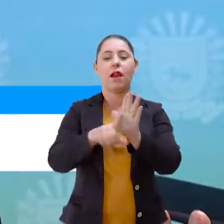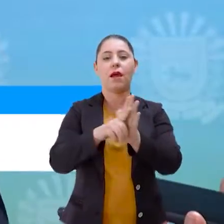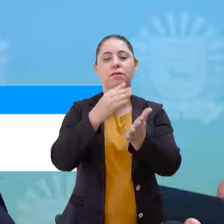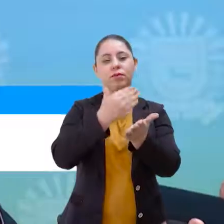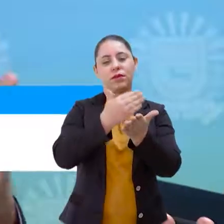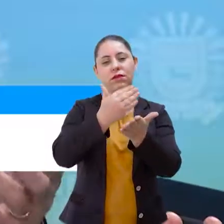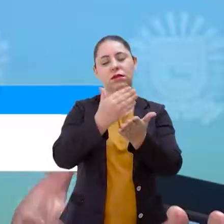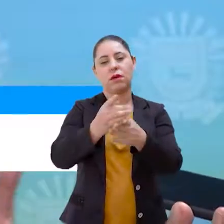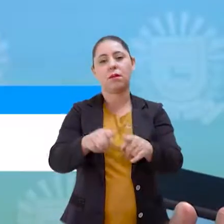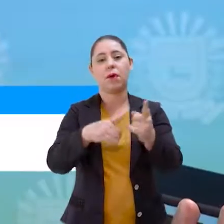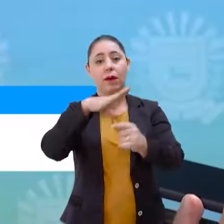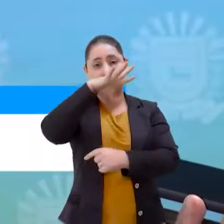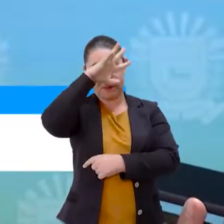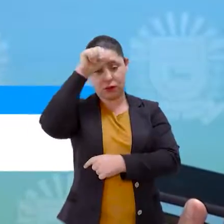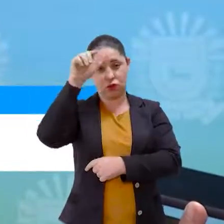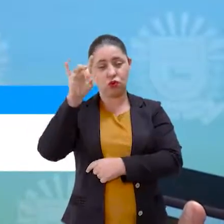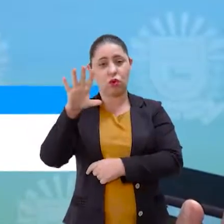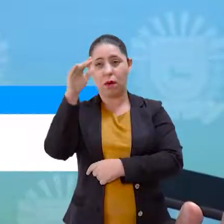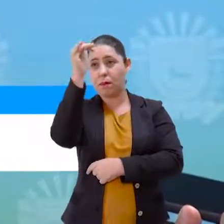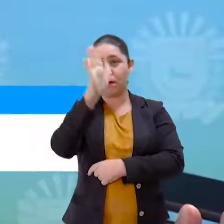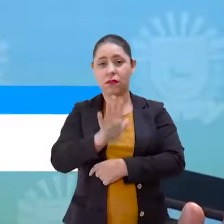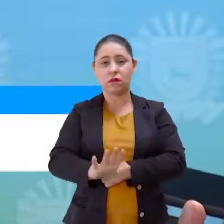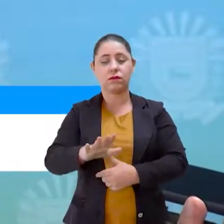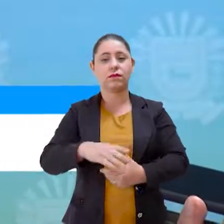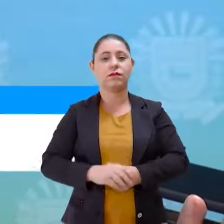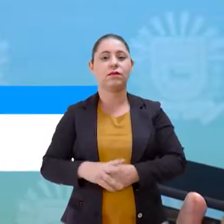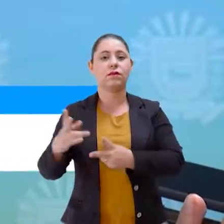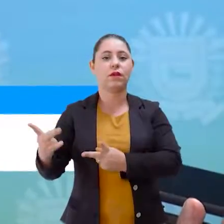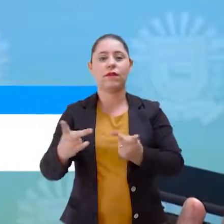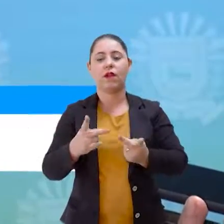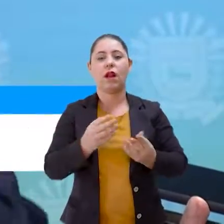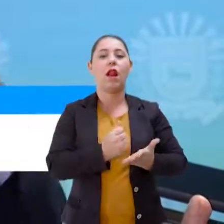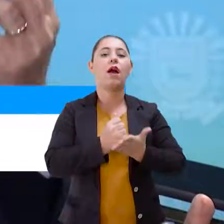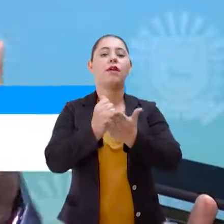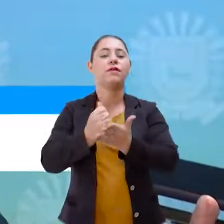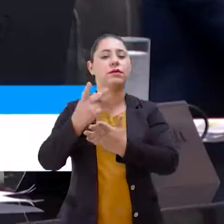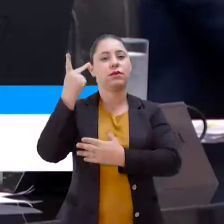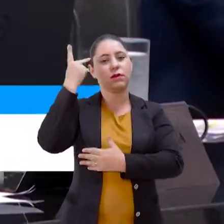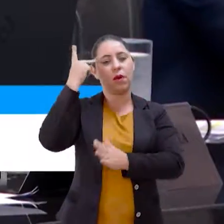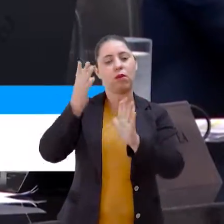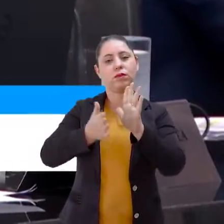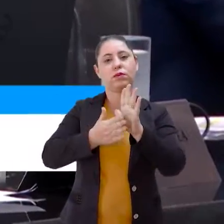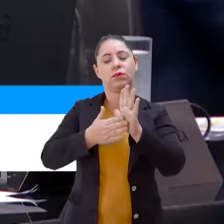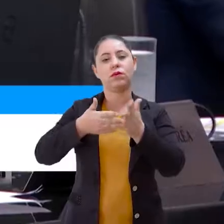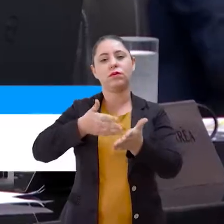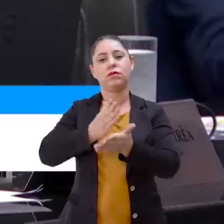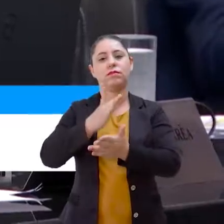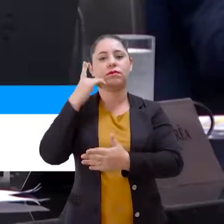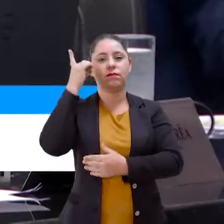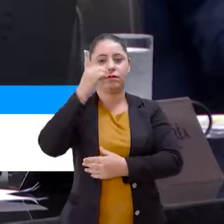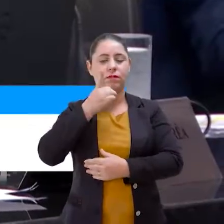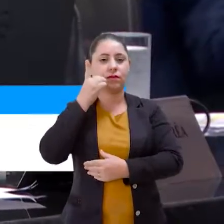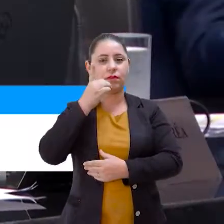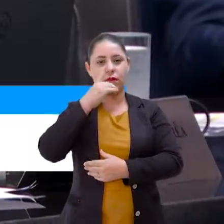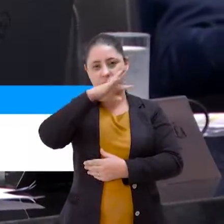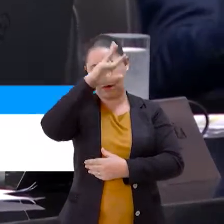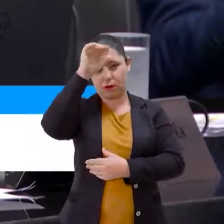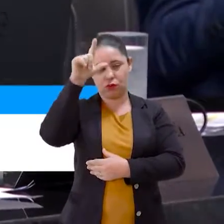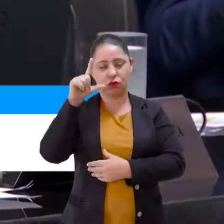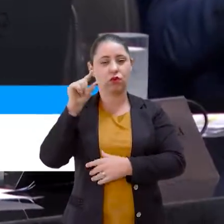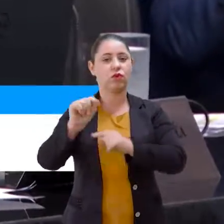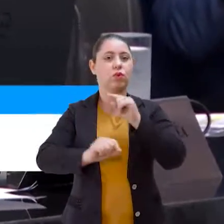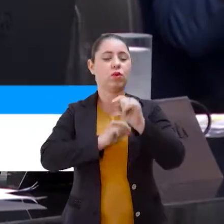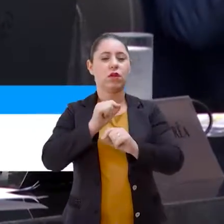Reinaldo Zambuja comece a receber a Lei Candir parcelada, mas não só Mato Grosso do Sul, todo o Brasil. Da visita se leva para São